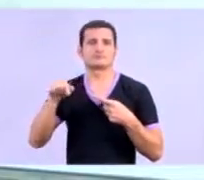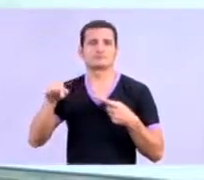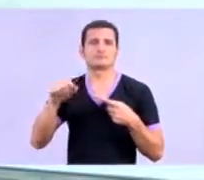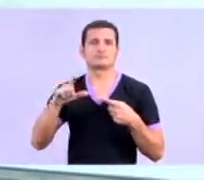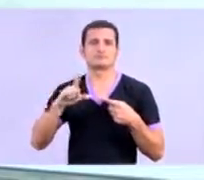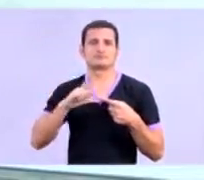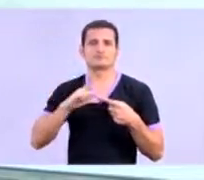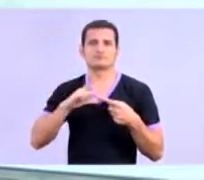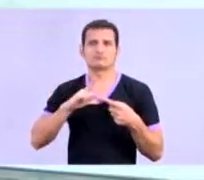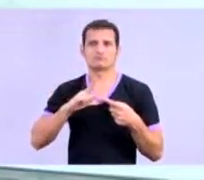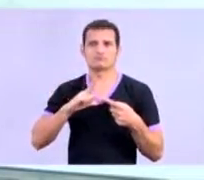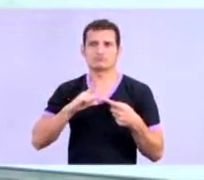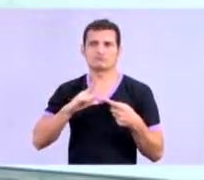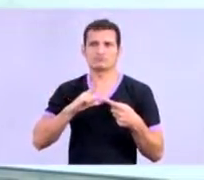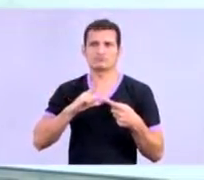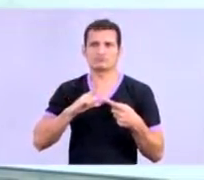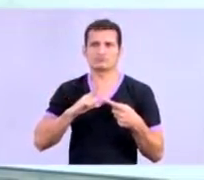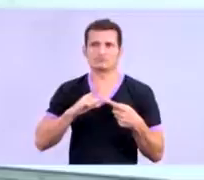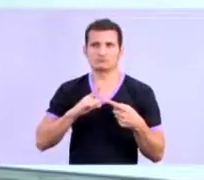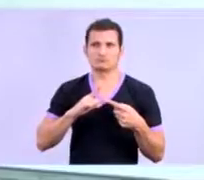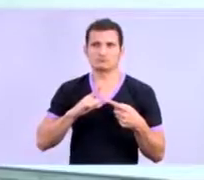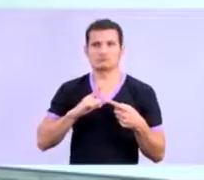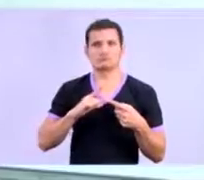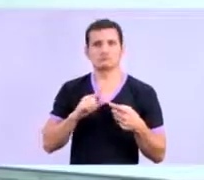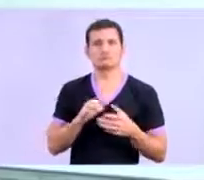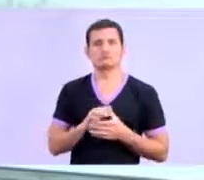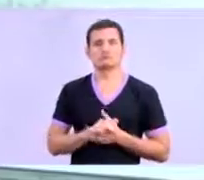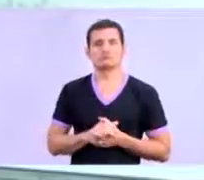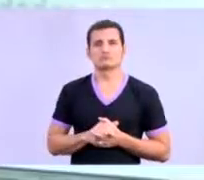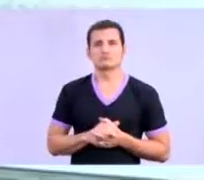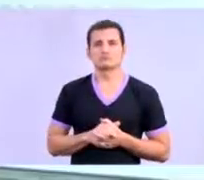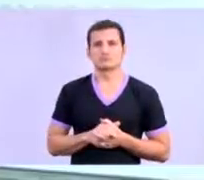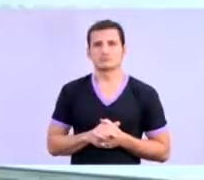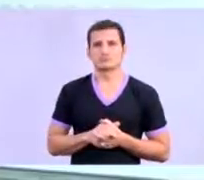ali nas suas unidades de